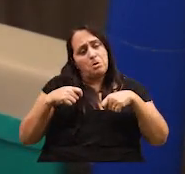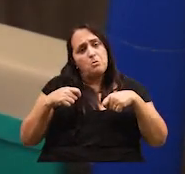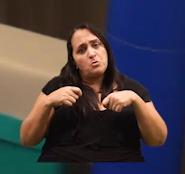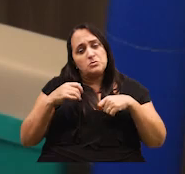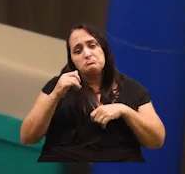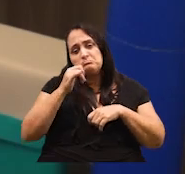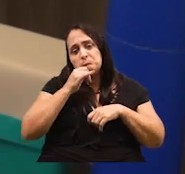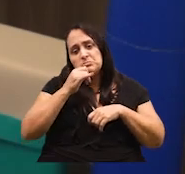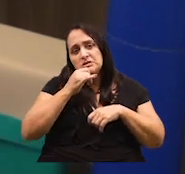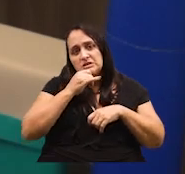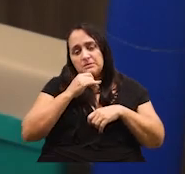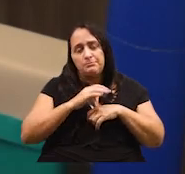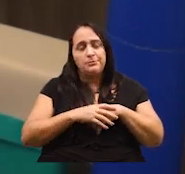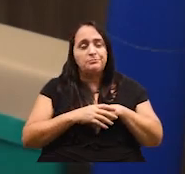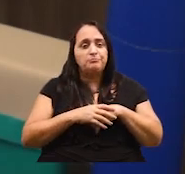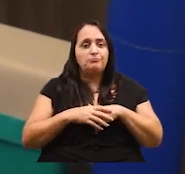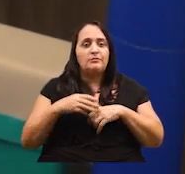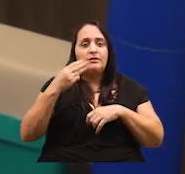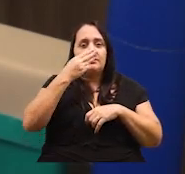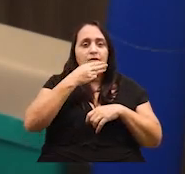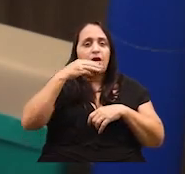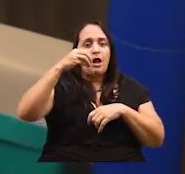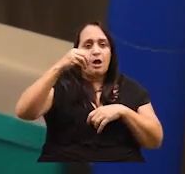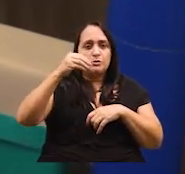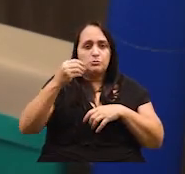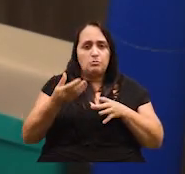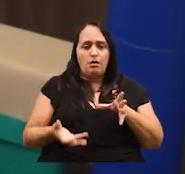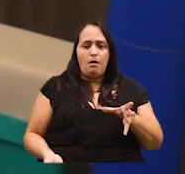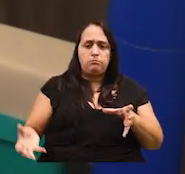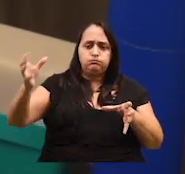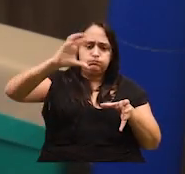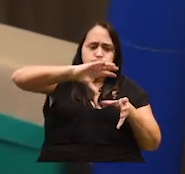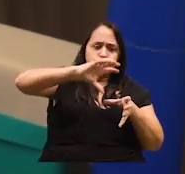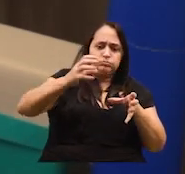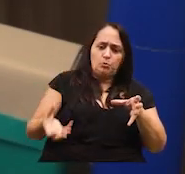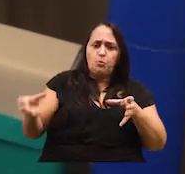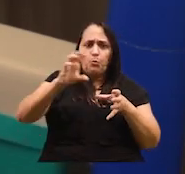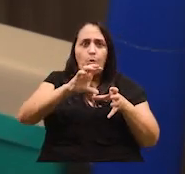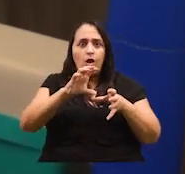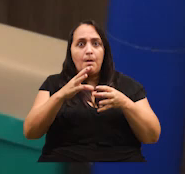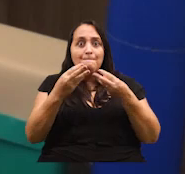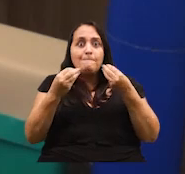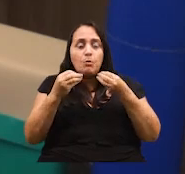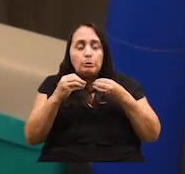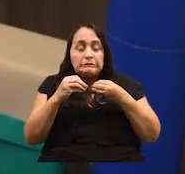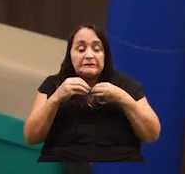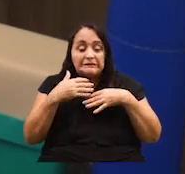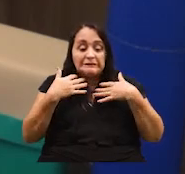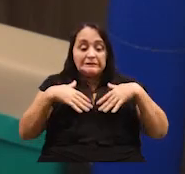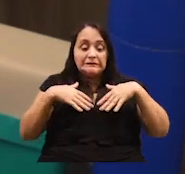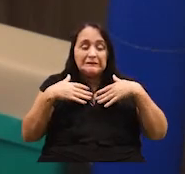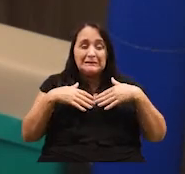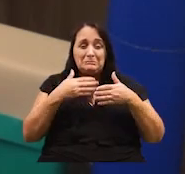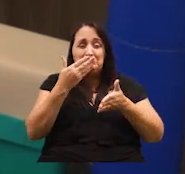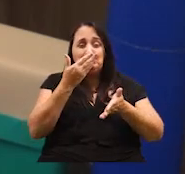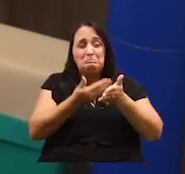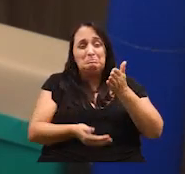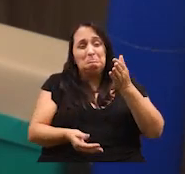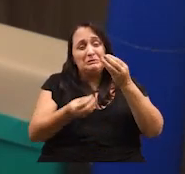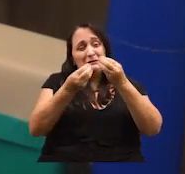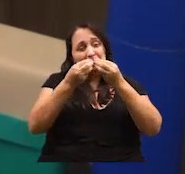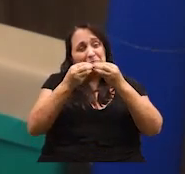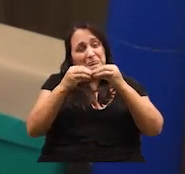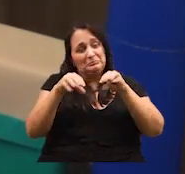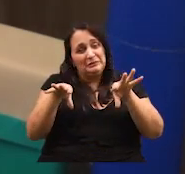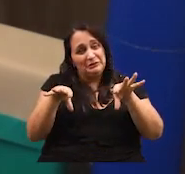mas se eu botar mais ou a menos, eu posso até perder a receita. Então, eu tenho que ter o ingrediente e